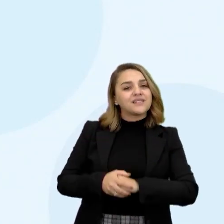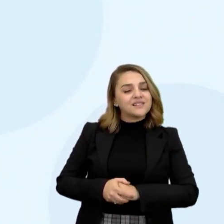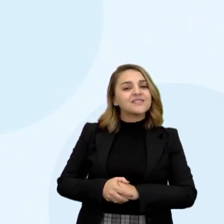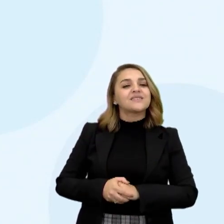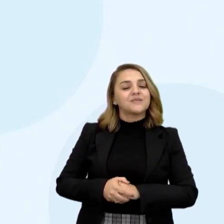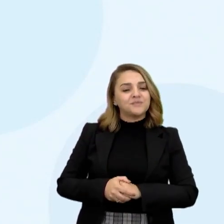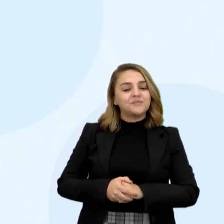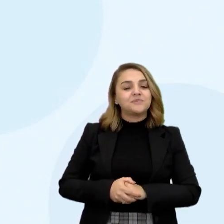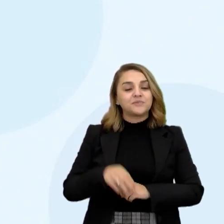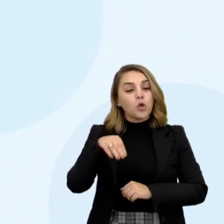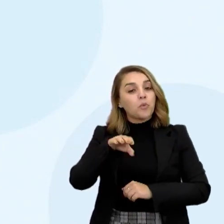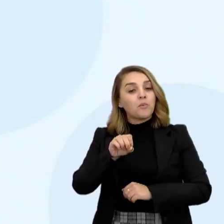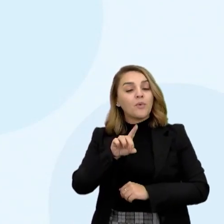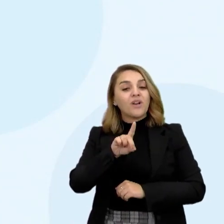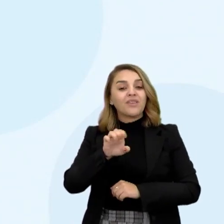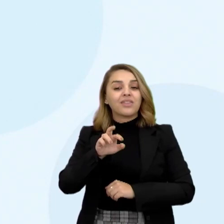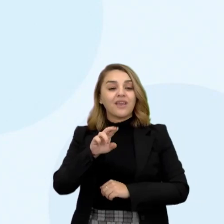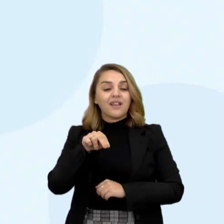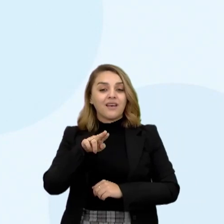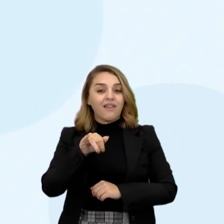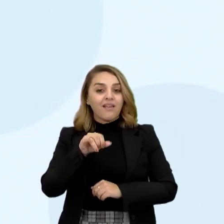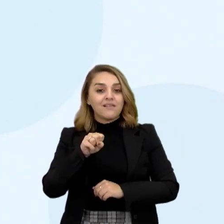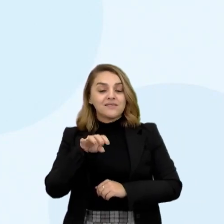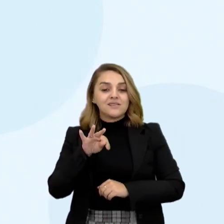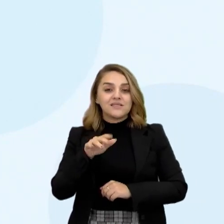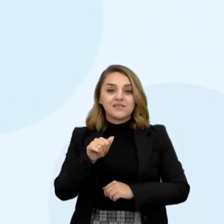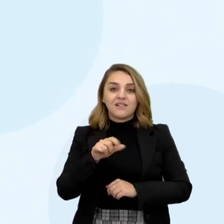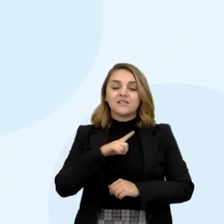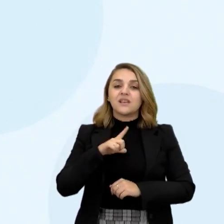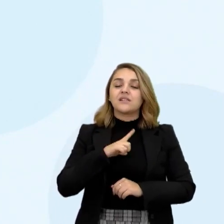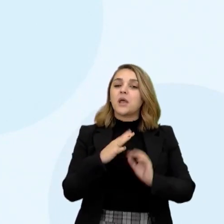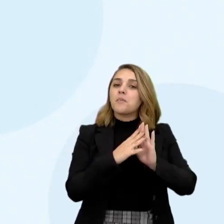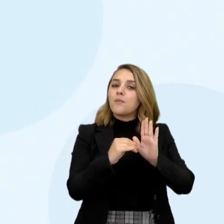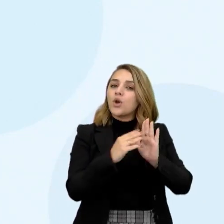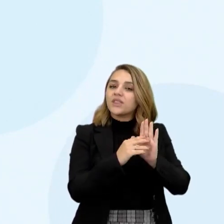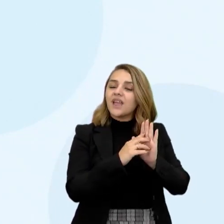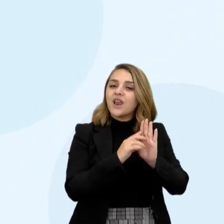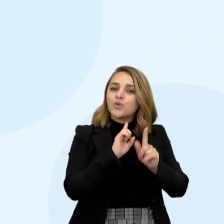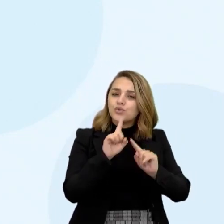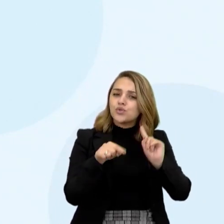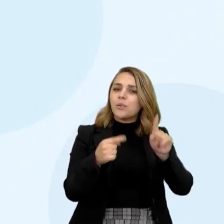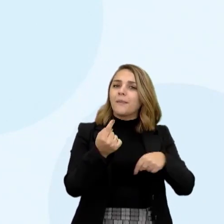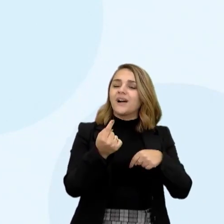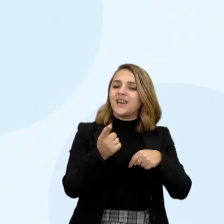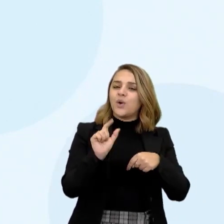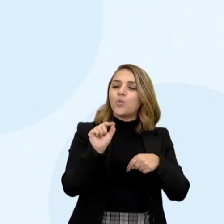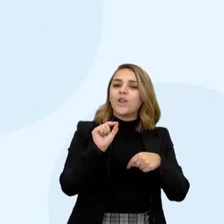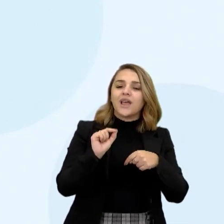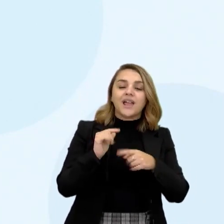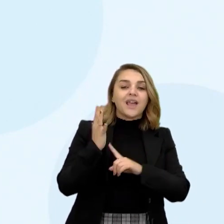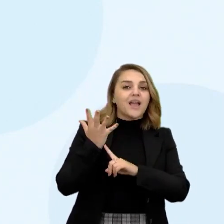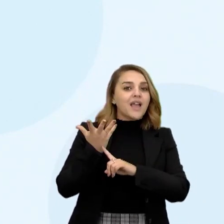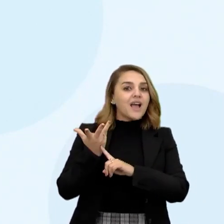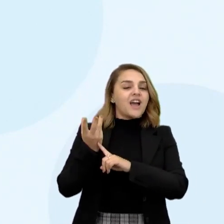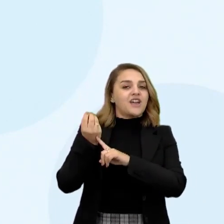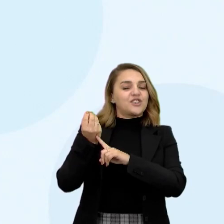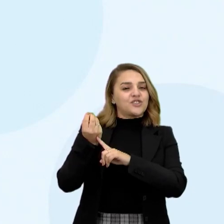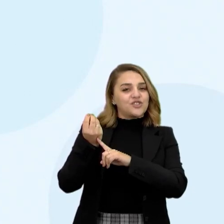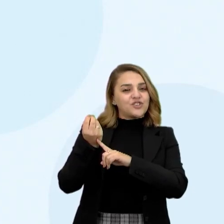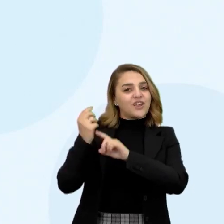assim que eles são chamados. Superar os modelos ultrapassados, que era a arte clássica, a arte tradicional.